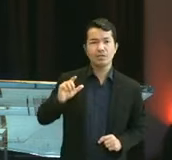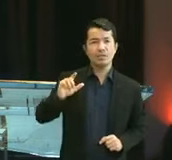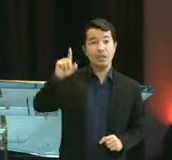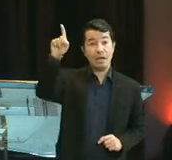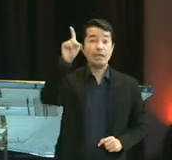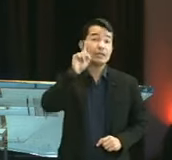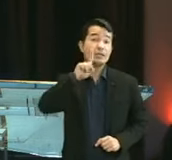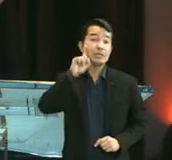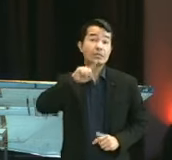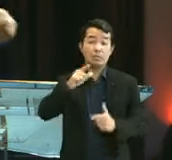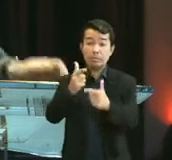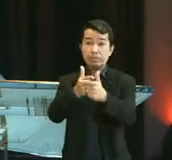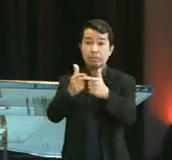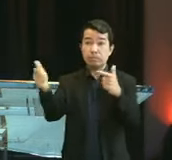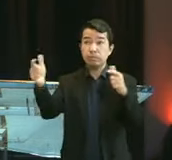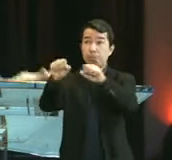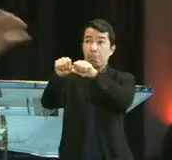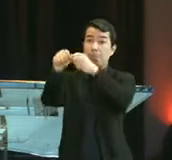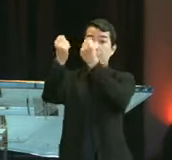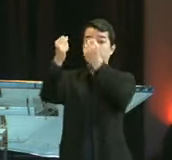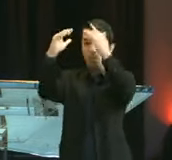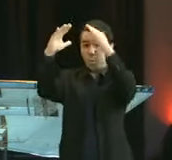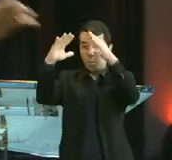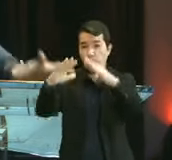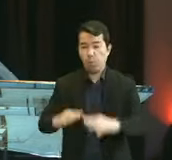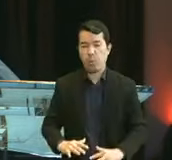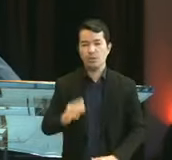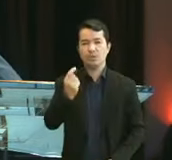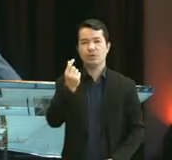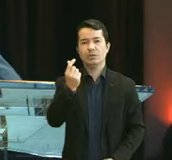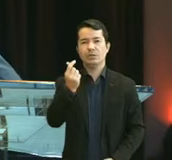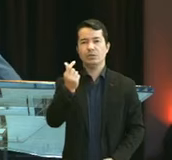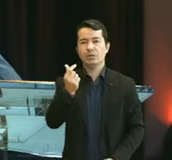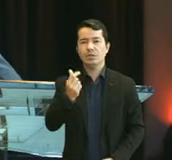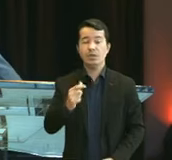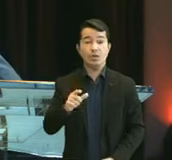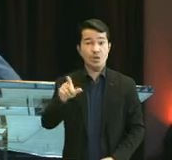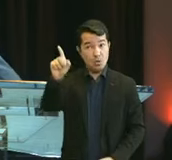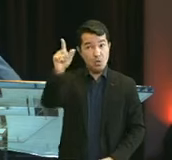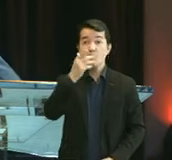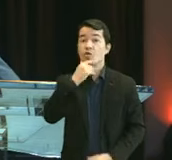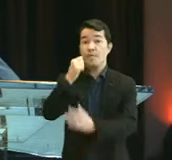maior financiador para de ajudá-lo financeiramente.